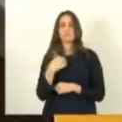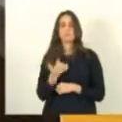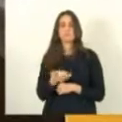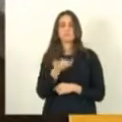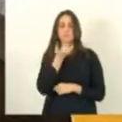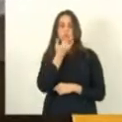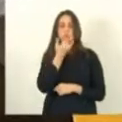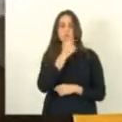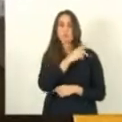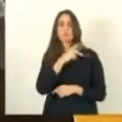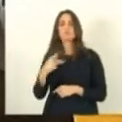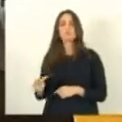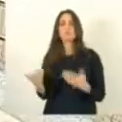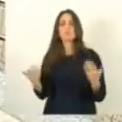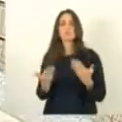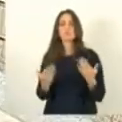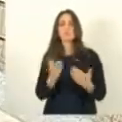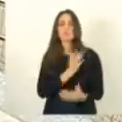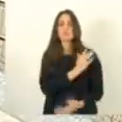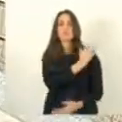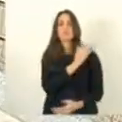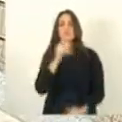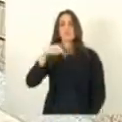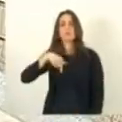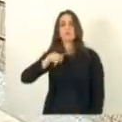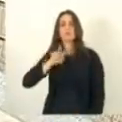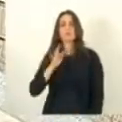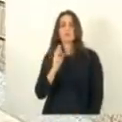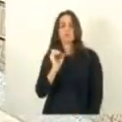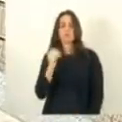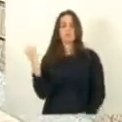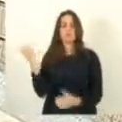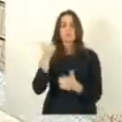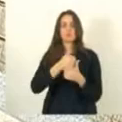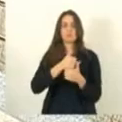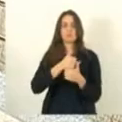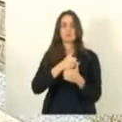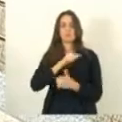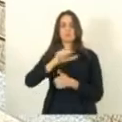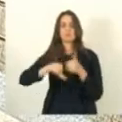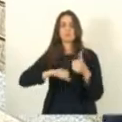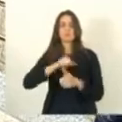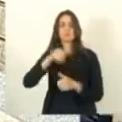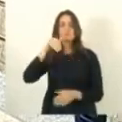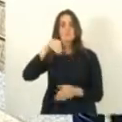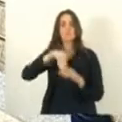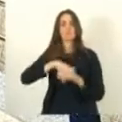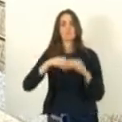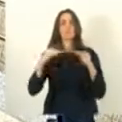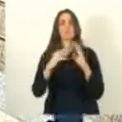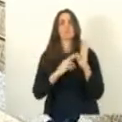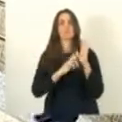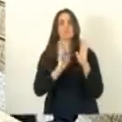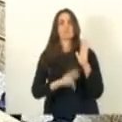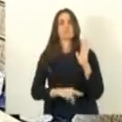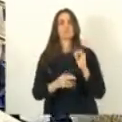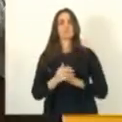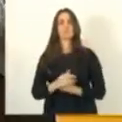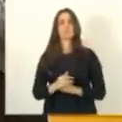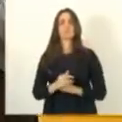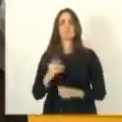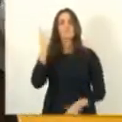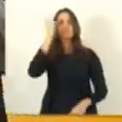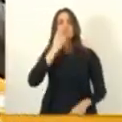momento agora é o coronel Alexandre Quintino. Eu transferi a presidência para ele, eu voto com relator. Ok, deputado Marcelo Santos, deputado doutor